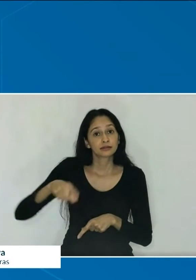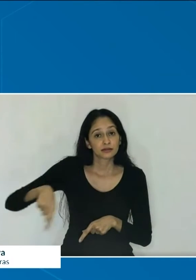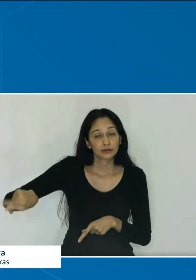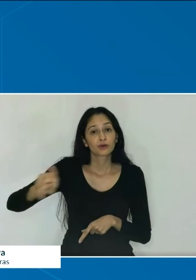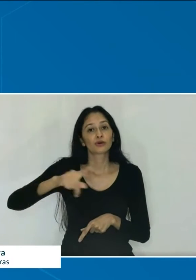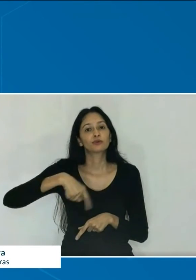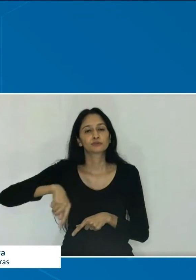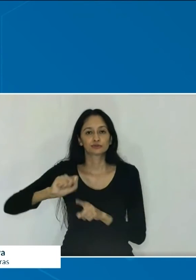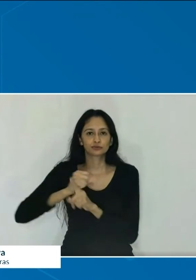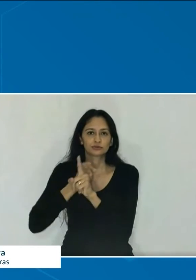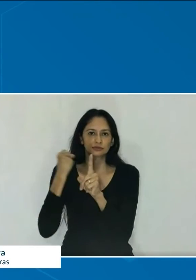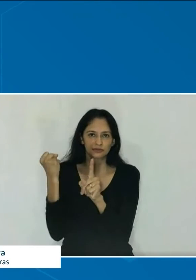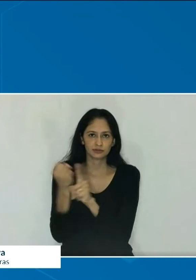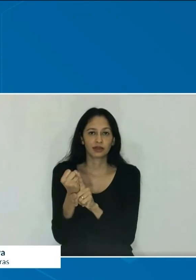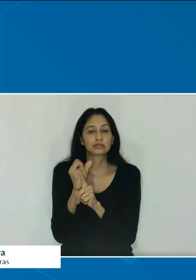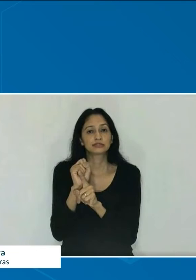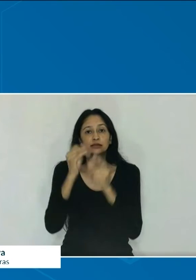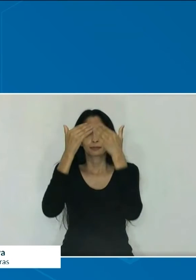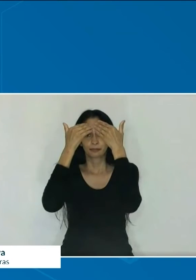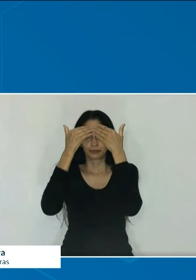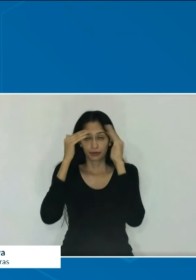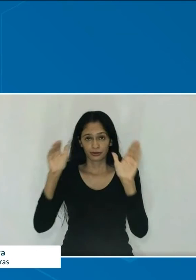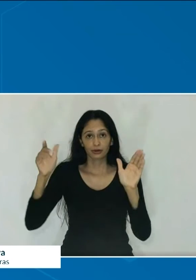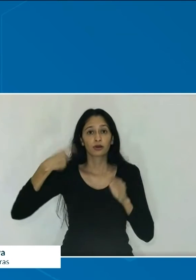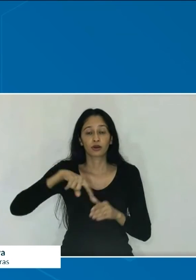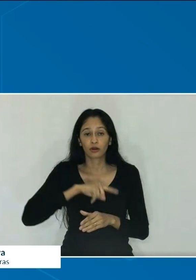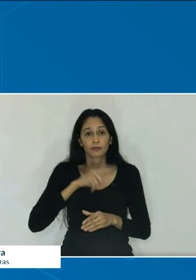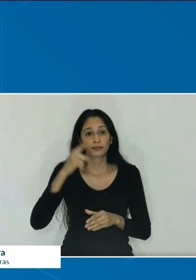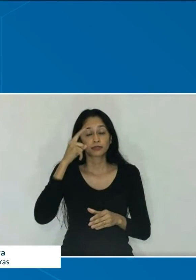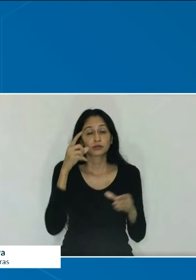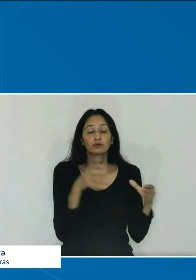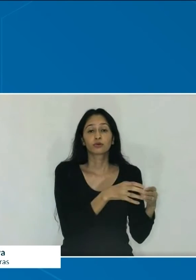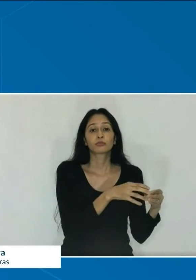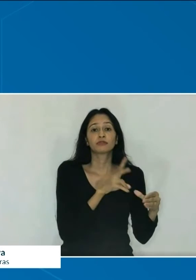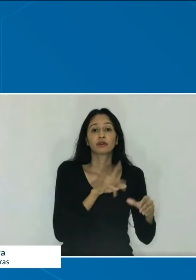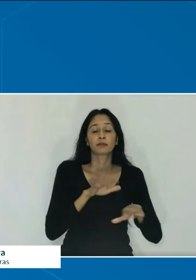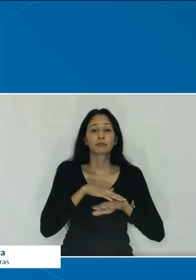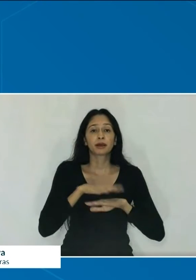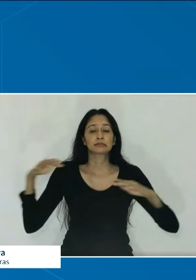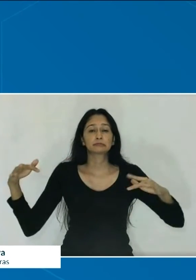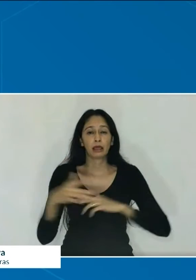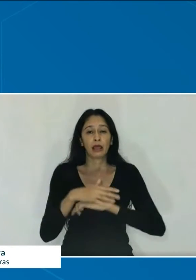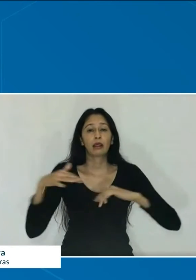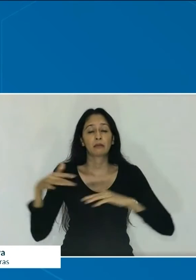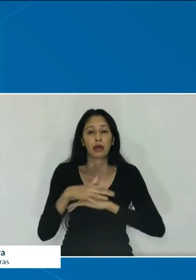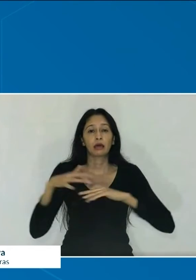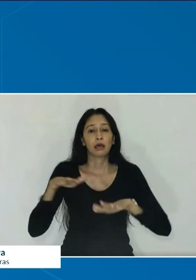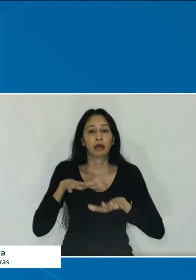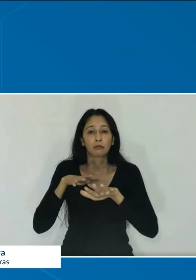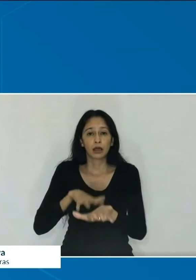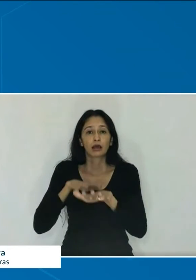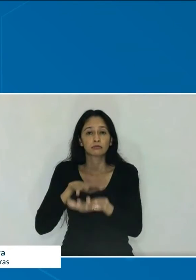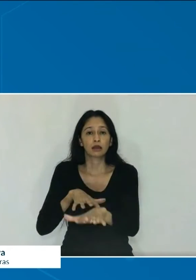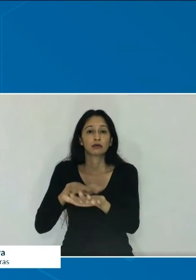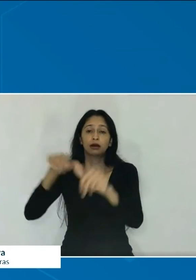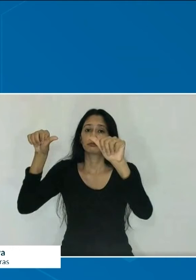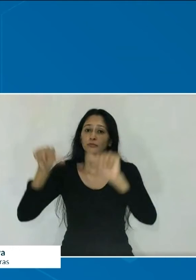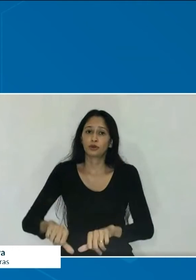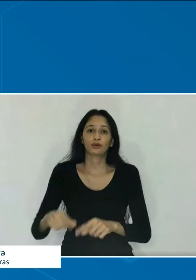que, se não formos desse formato coletivo, nossas cidades cada dia vão ficar mais insuportáveis da gente trafegar.